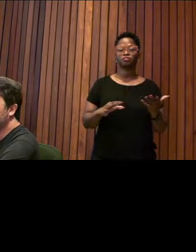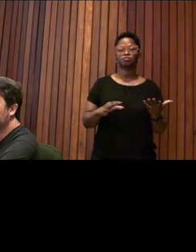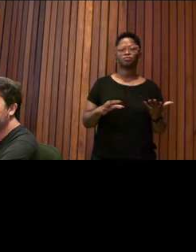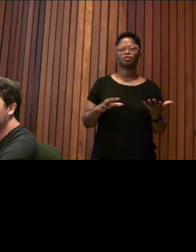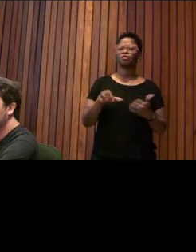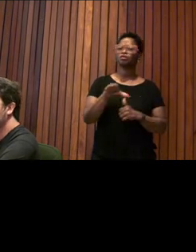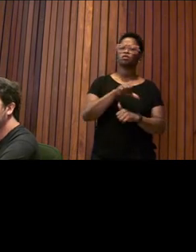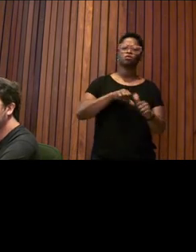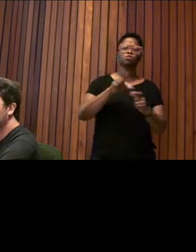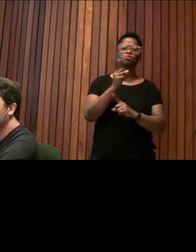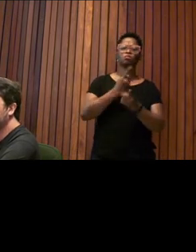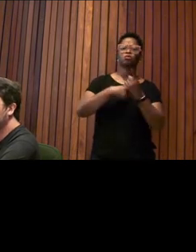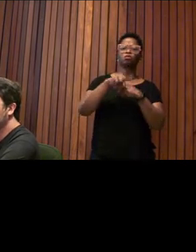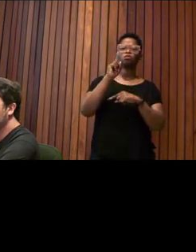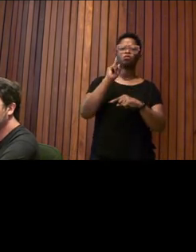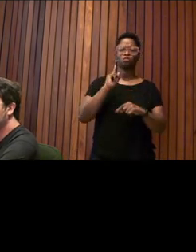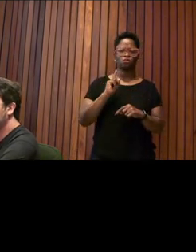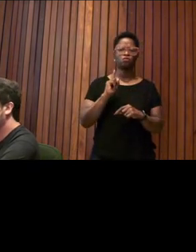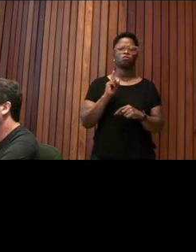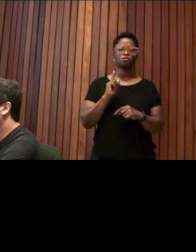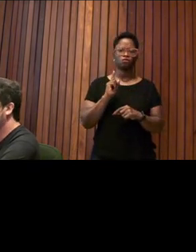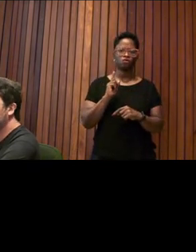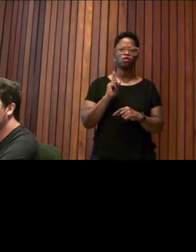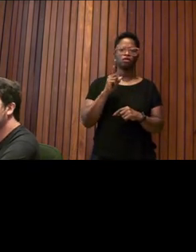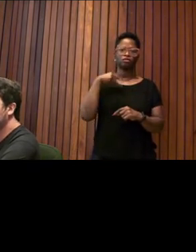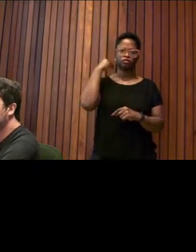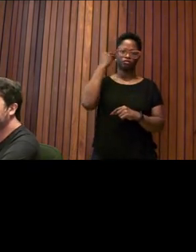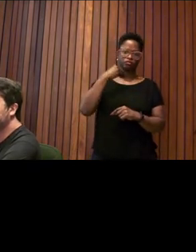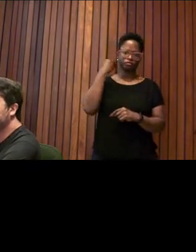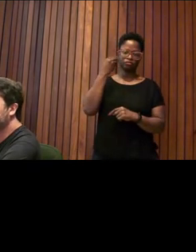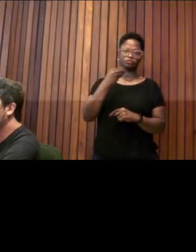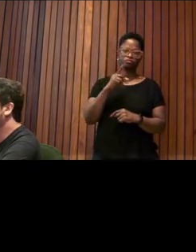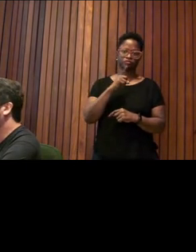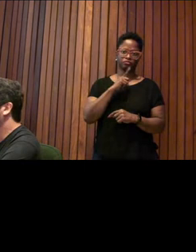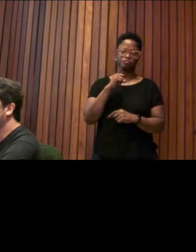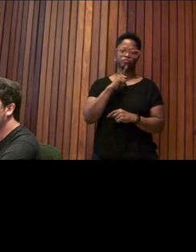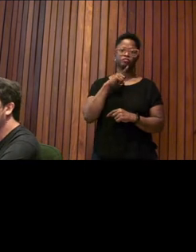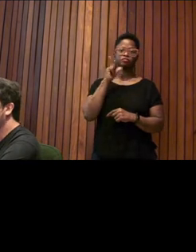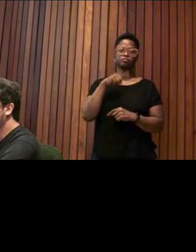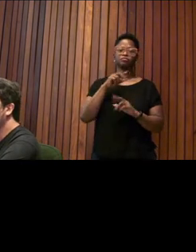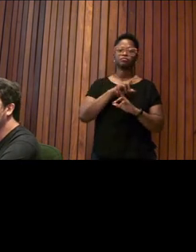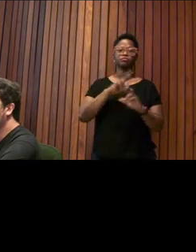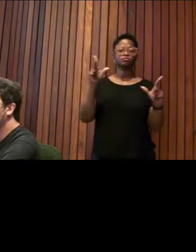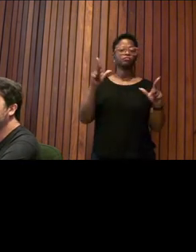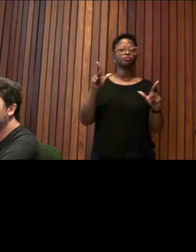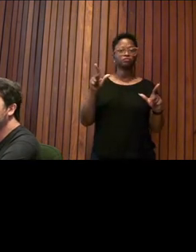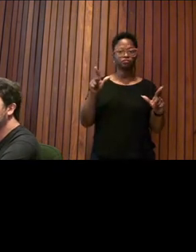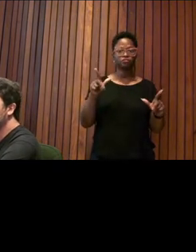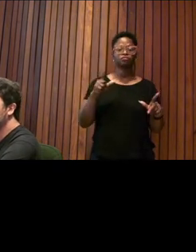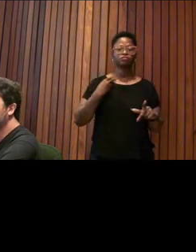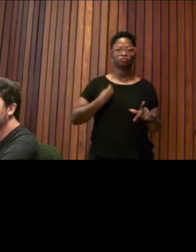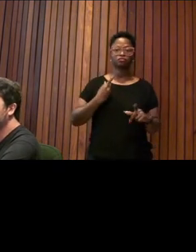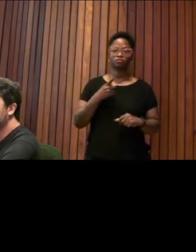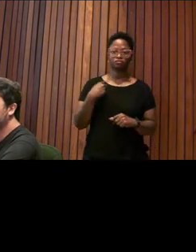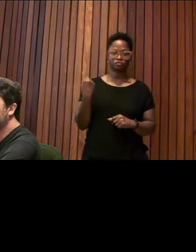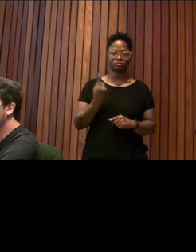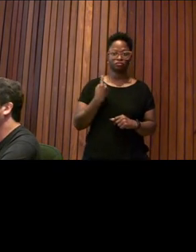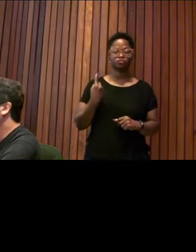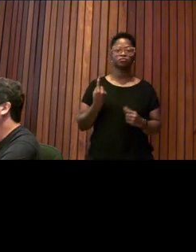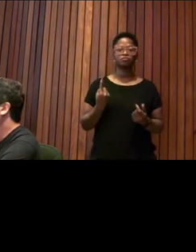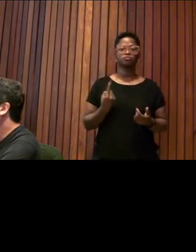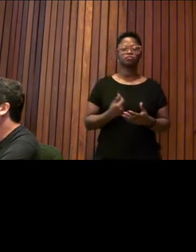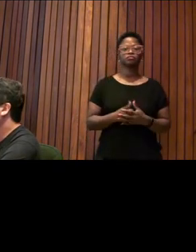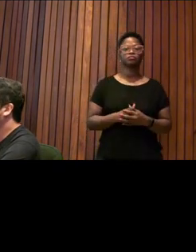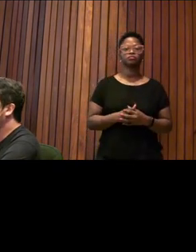muito transformado dessa experiência, sabe? Isso fez uma diferença muito grande na vida da gente, né?